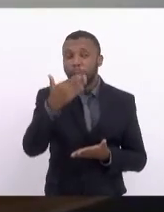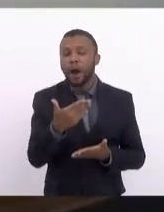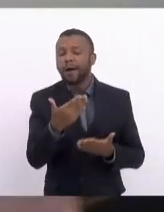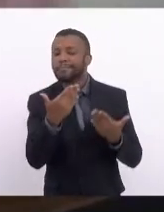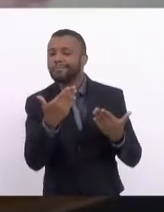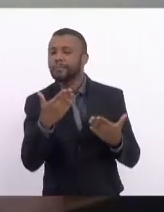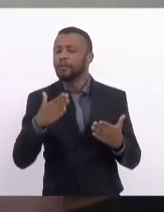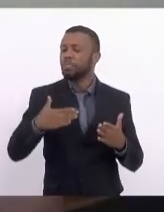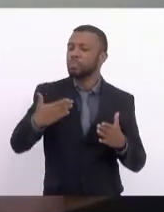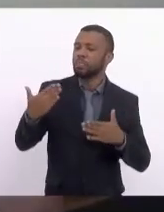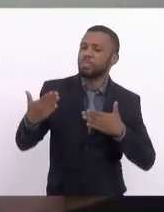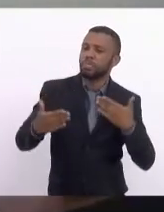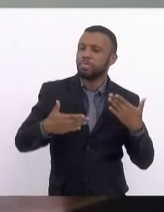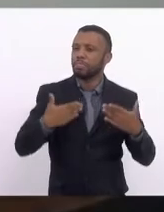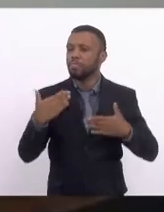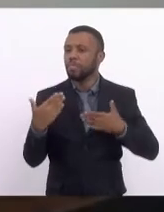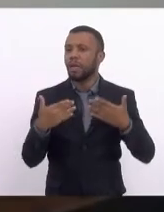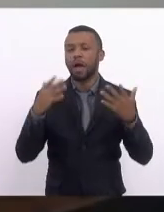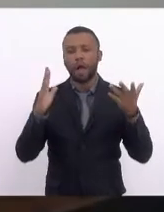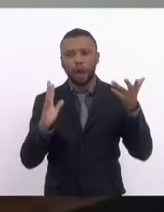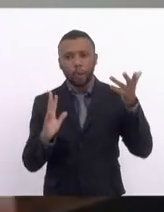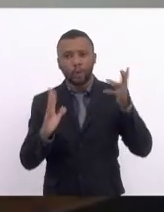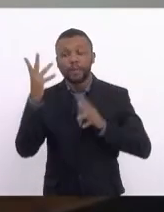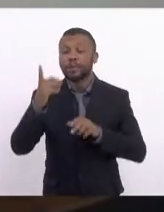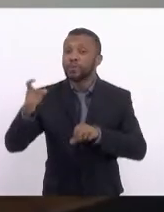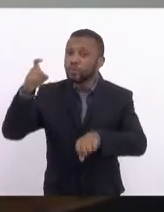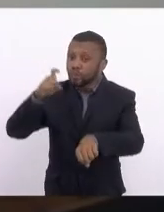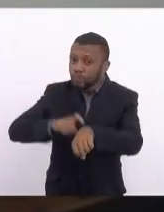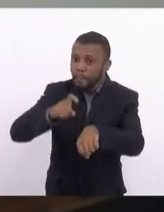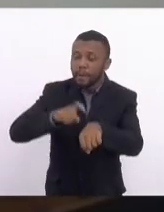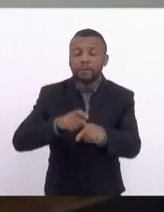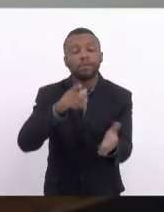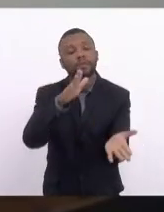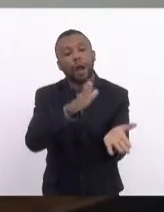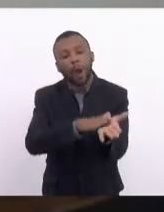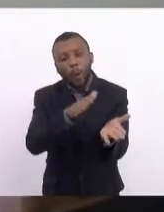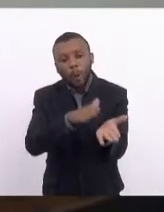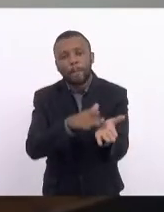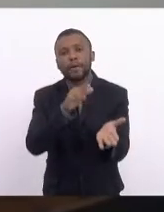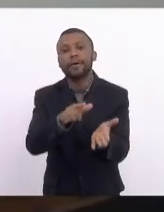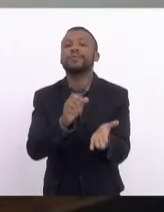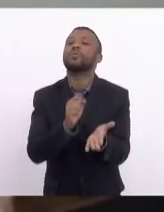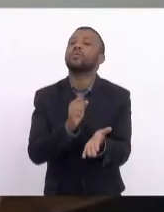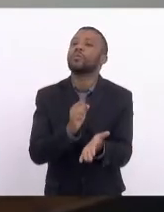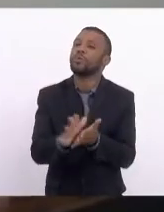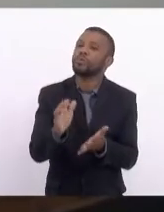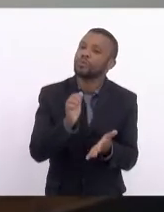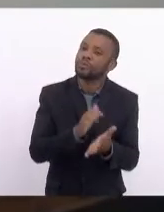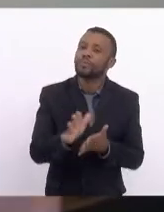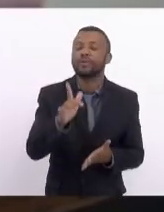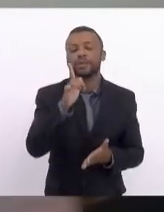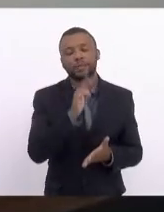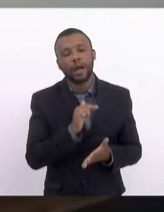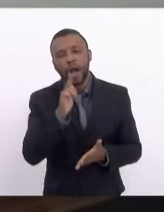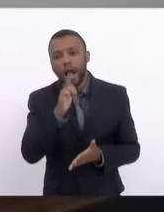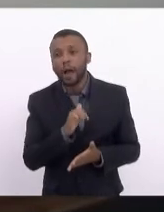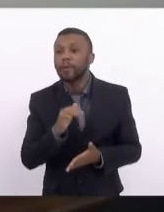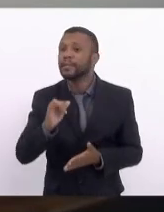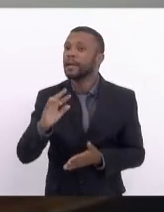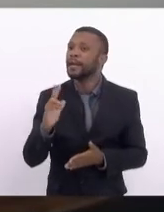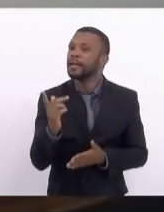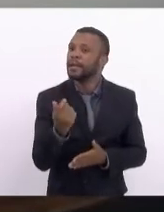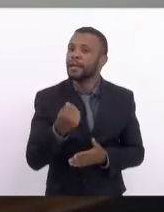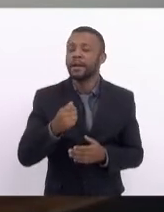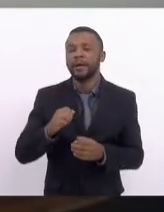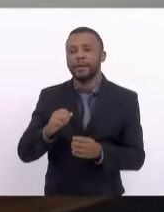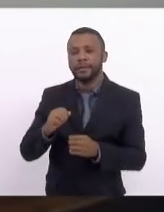estranhas acontecendo na cobrança por consumo de água na ilha de Paquetá, desde que a